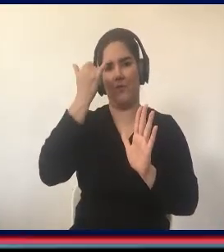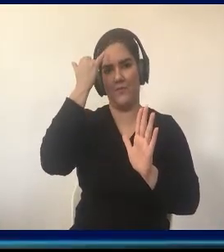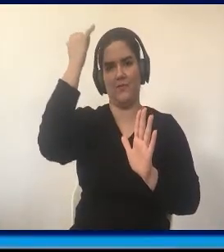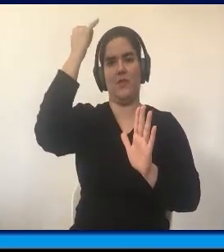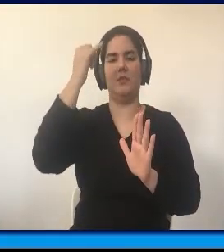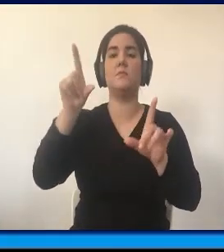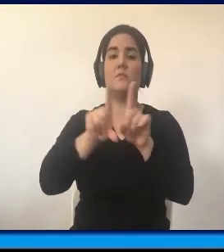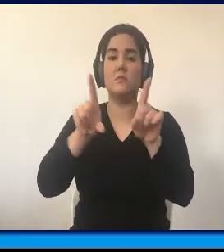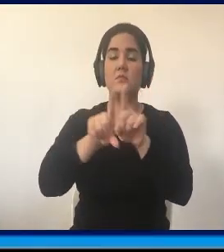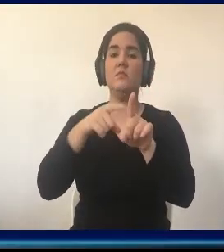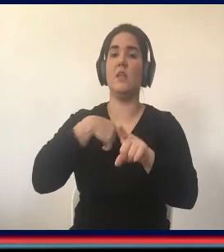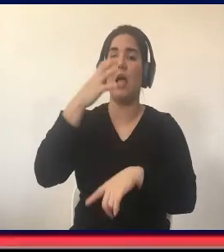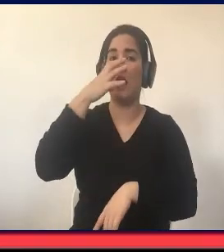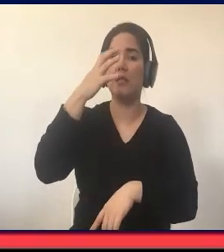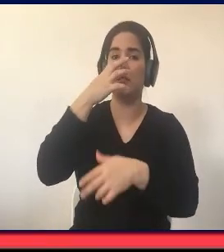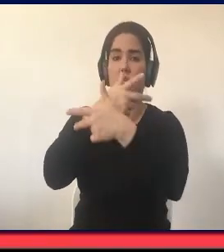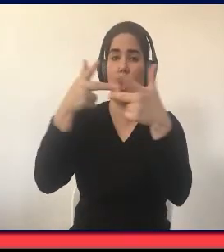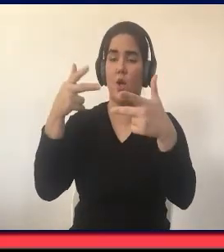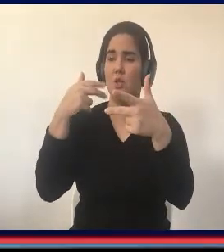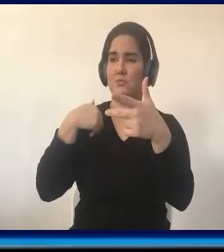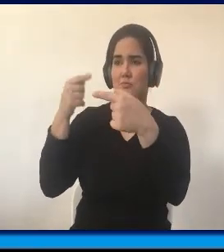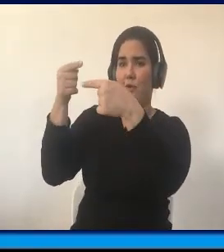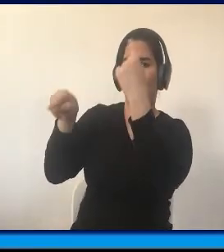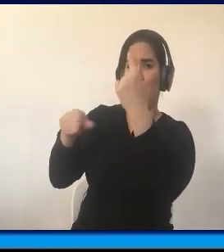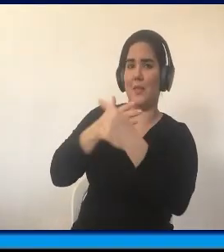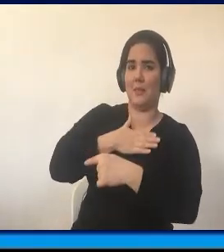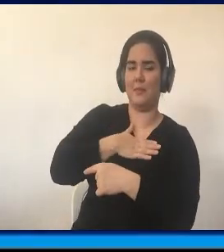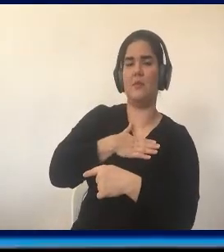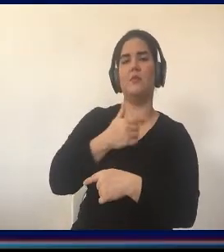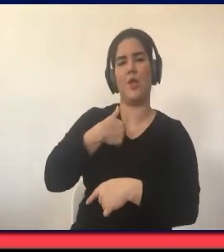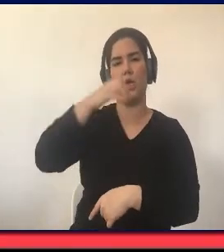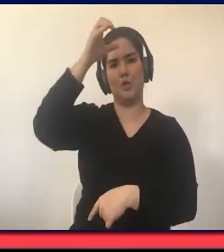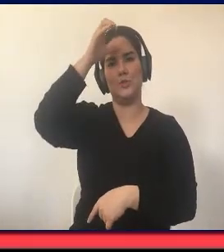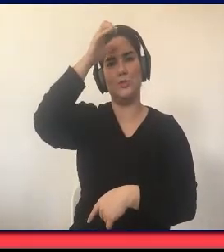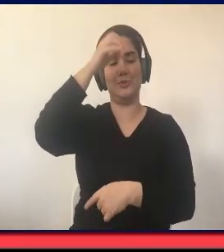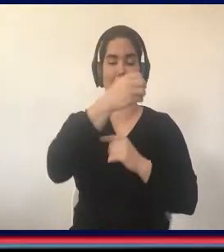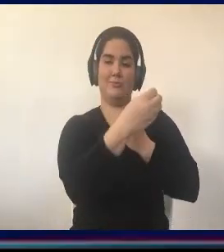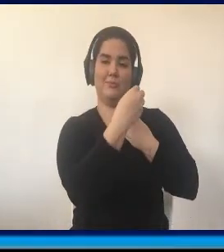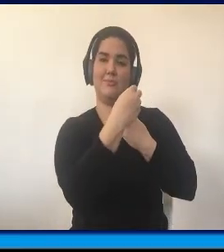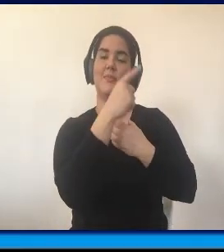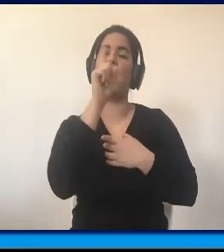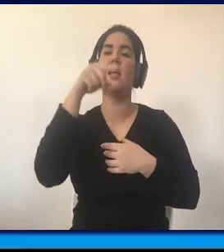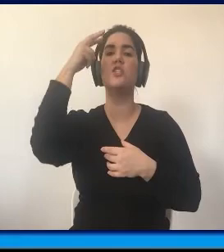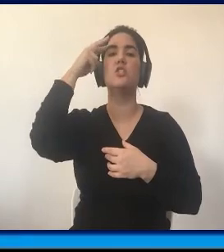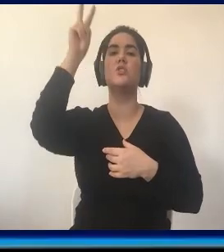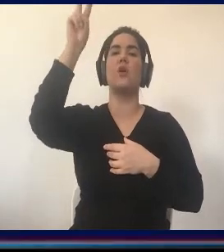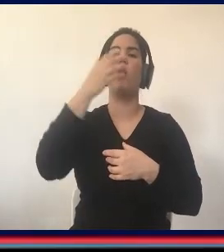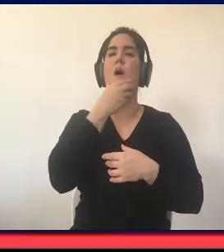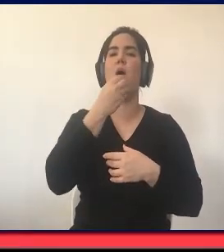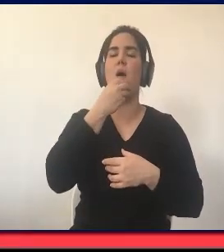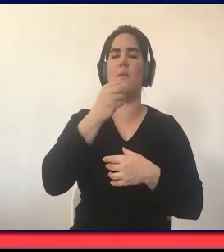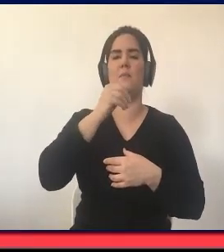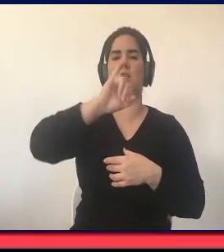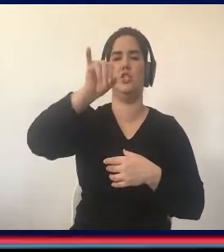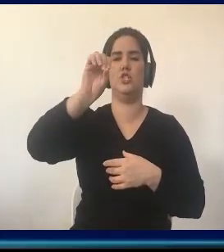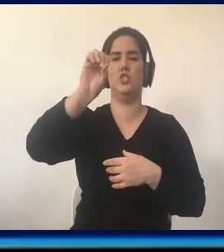a tua realidade. Eu aprendi isso com meu tio. Meu tio, ele contou uma história do Steve Jobs que ele precisava resolver um problema no Mac,